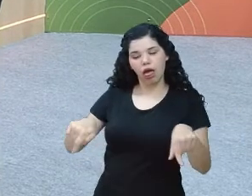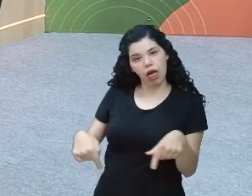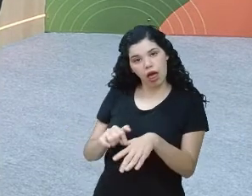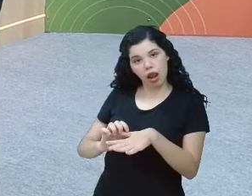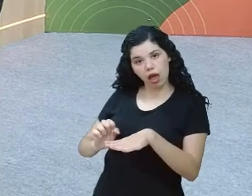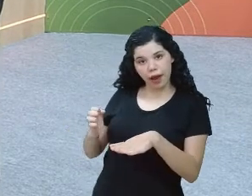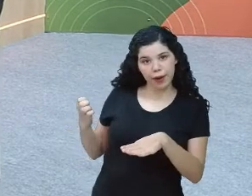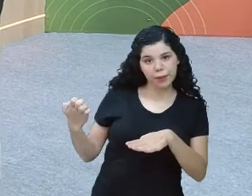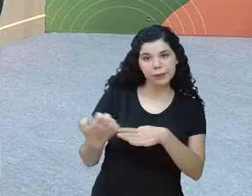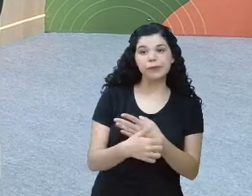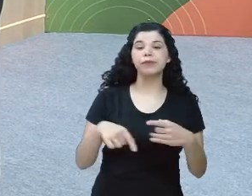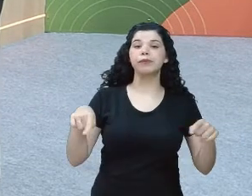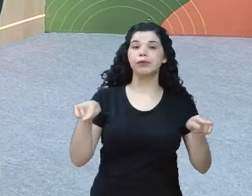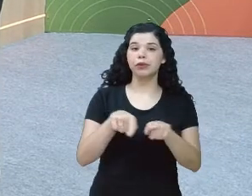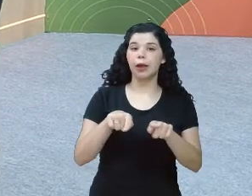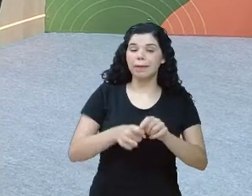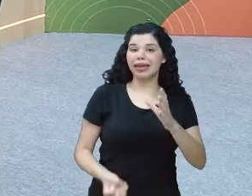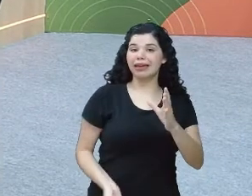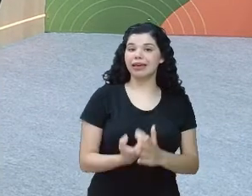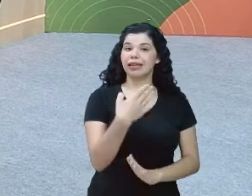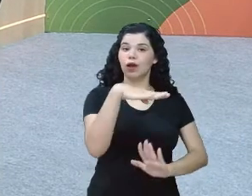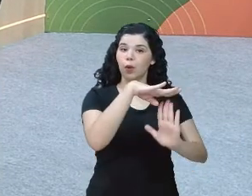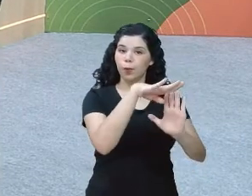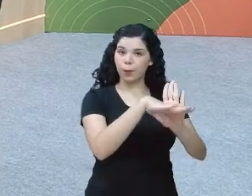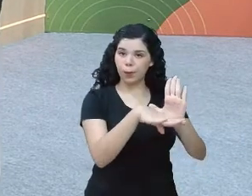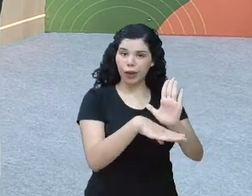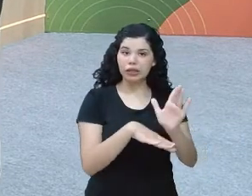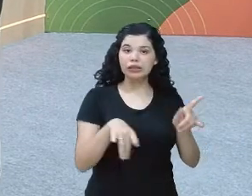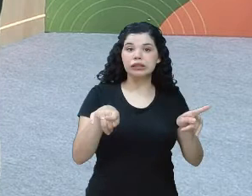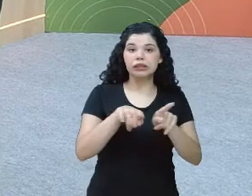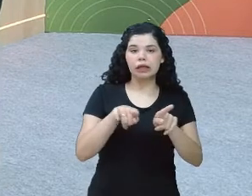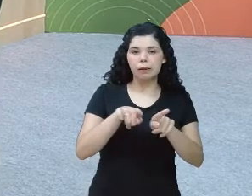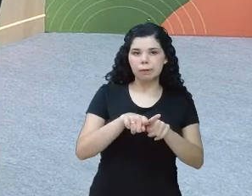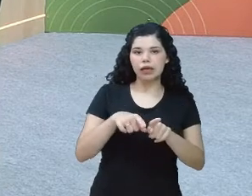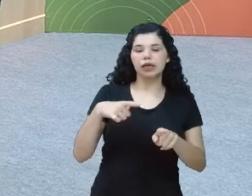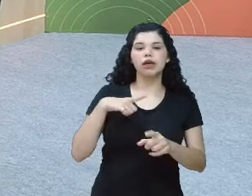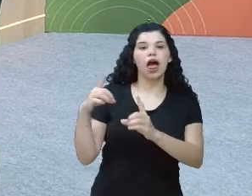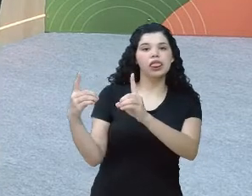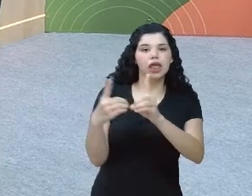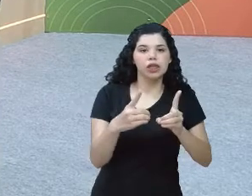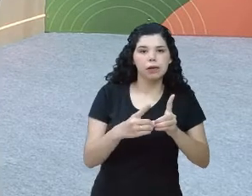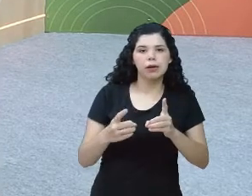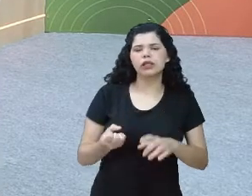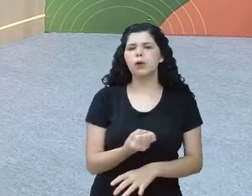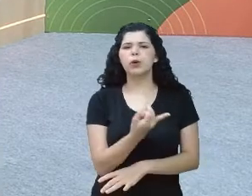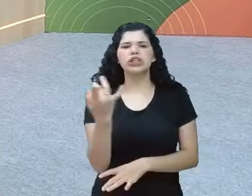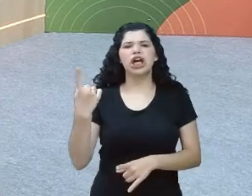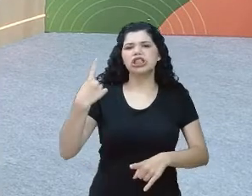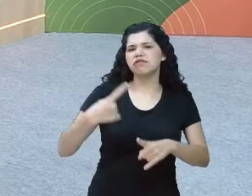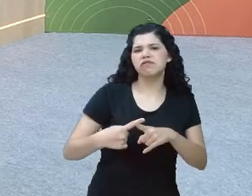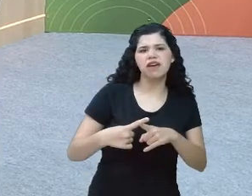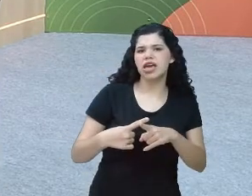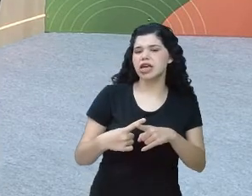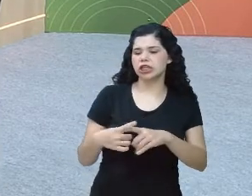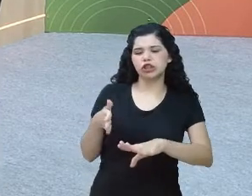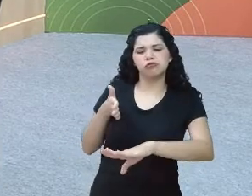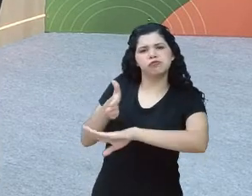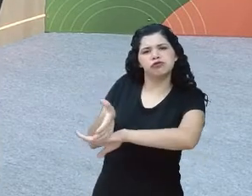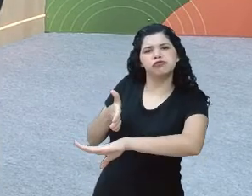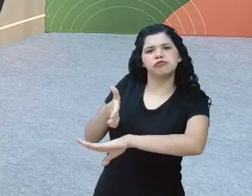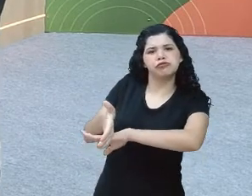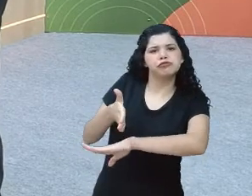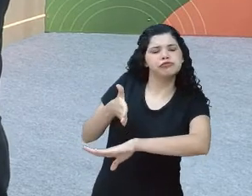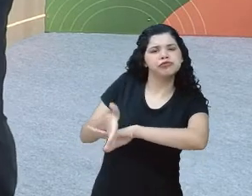recursos, ele faz o plano e ele faz um cronograma de atendimento, quantas vezes na semana ele vai frequentar